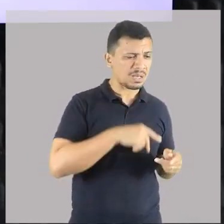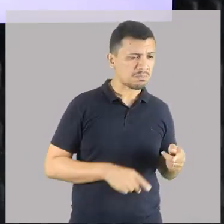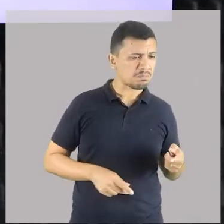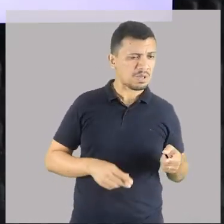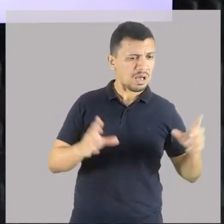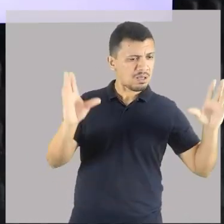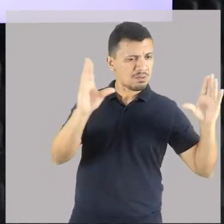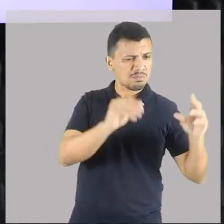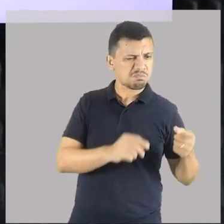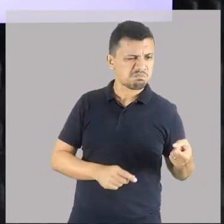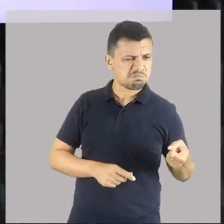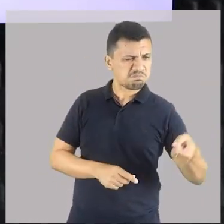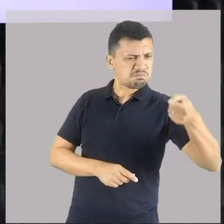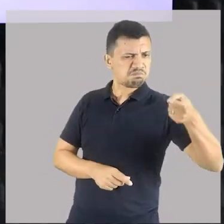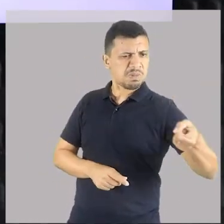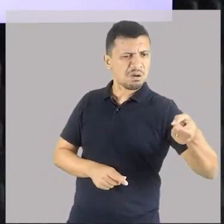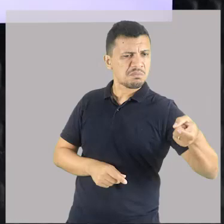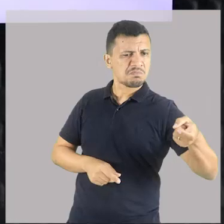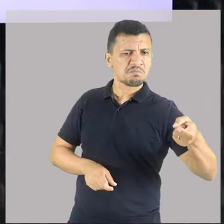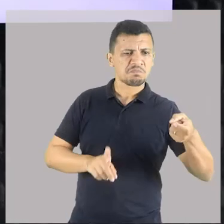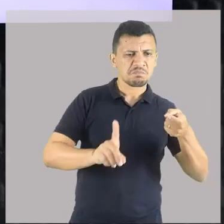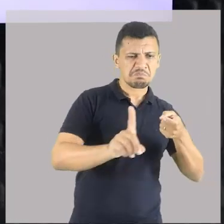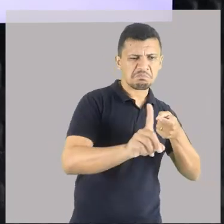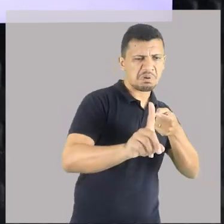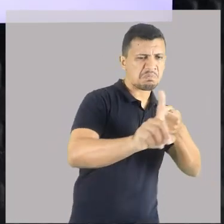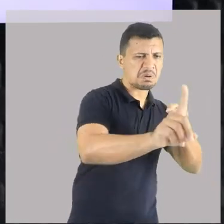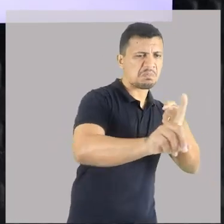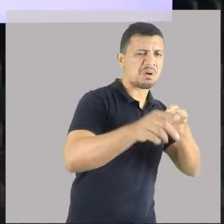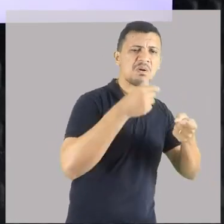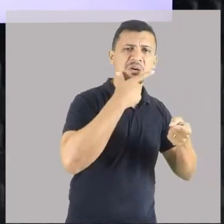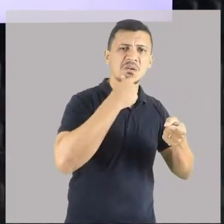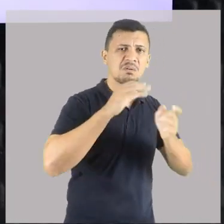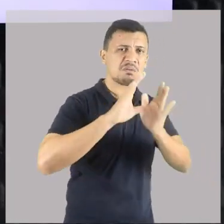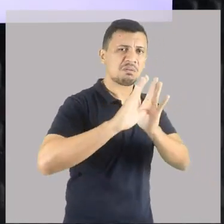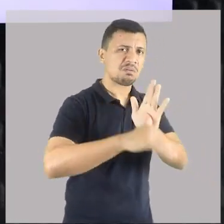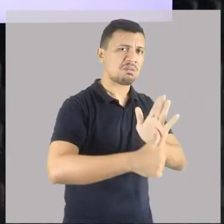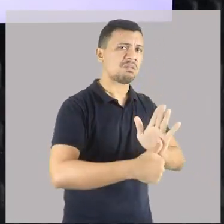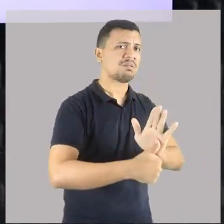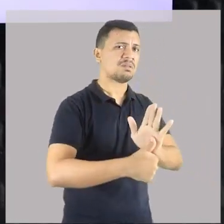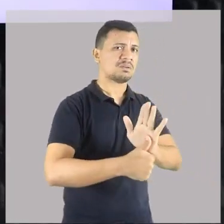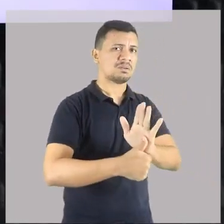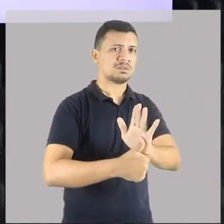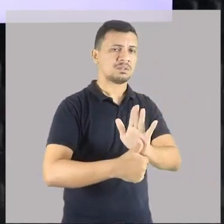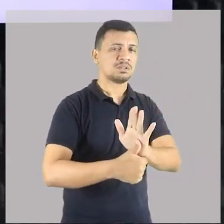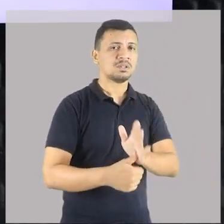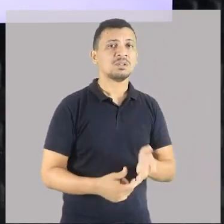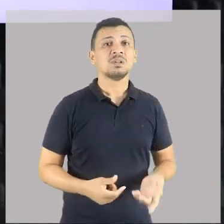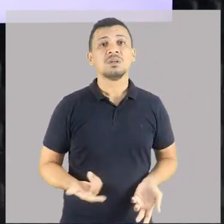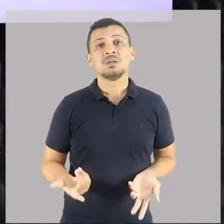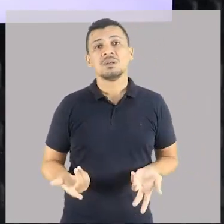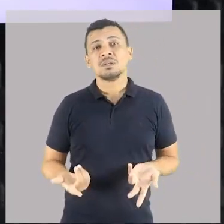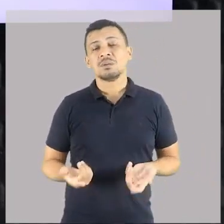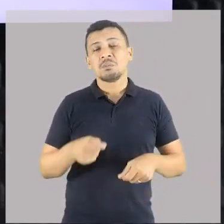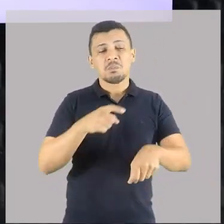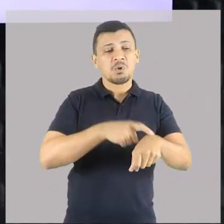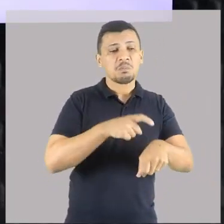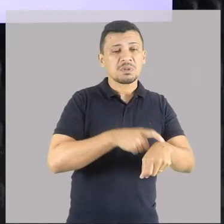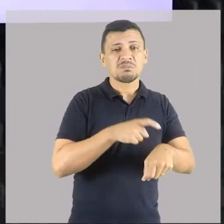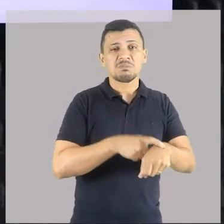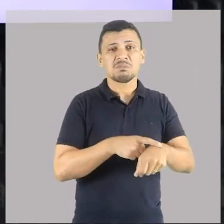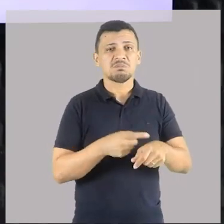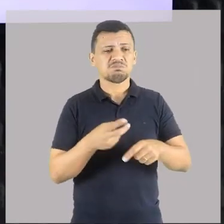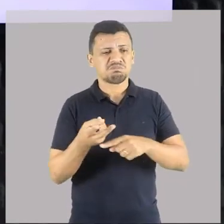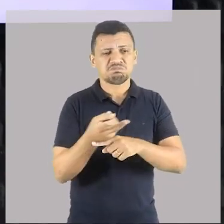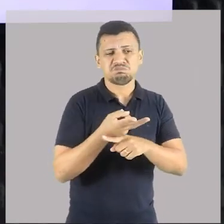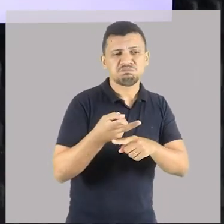quintal noturno, quando perseguiu o ladrão, no momento em que perseguiu o ladrão, certo? Enquanto perseguiu